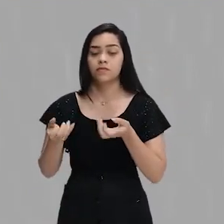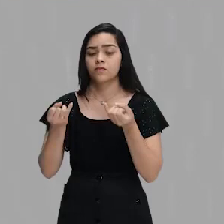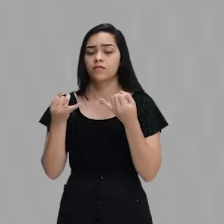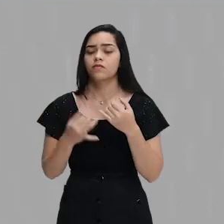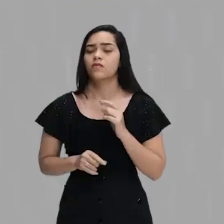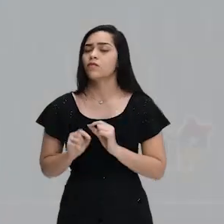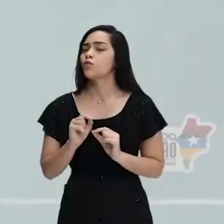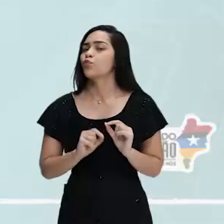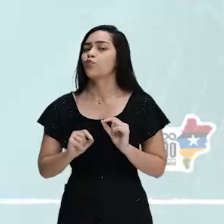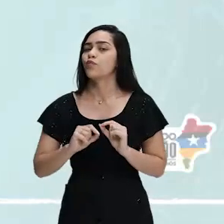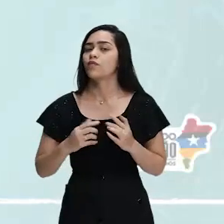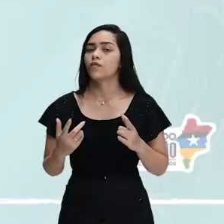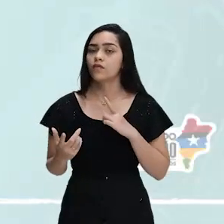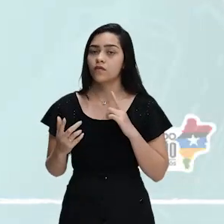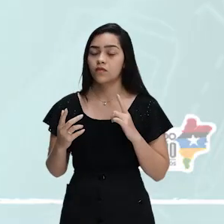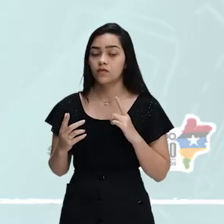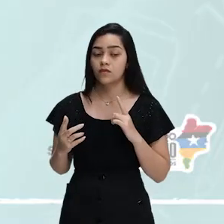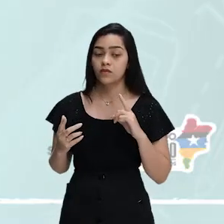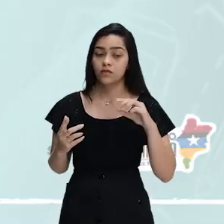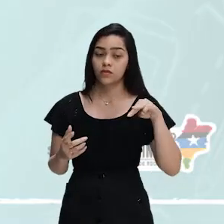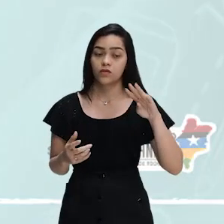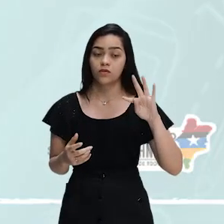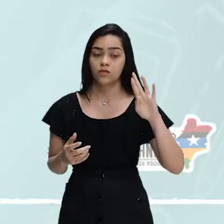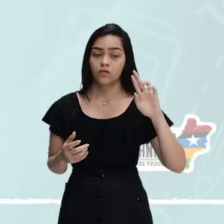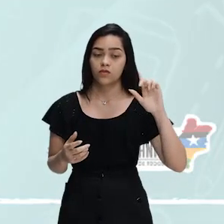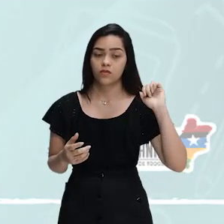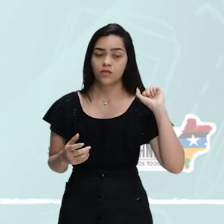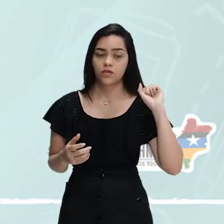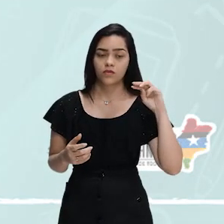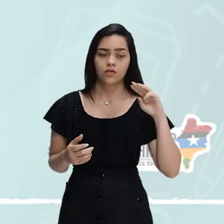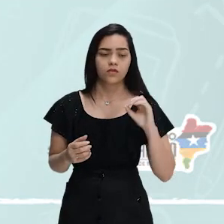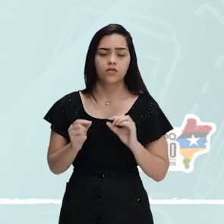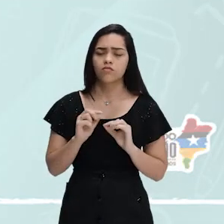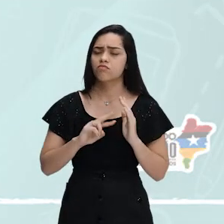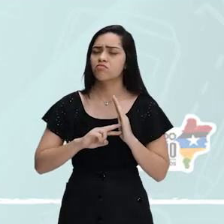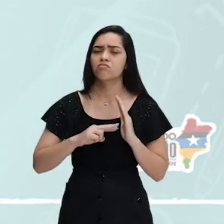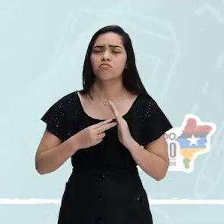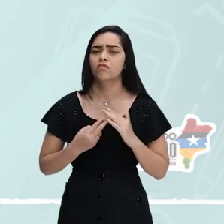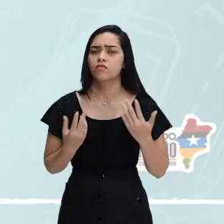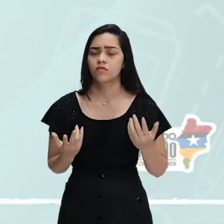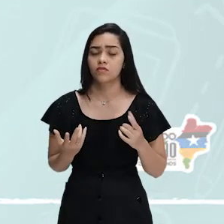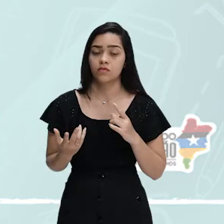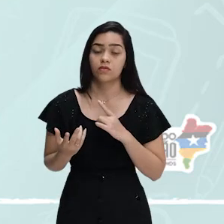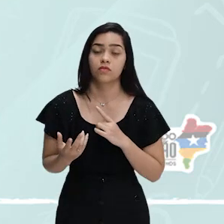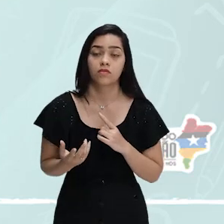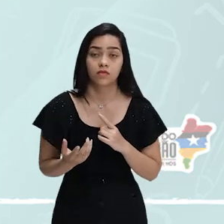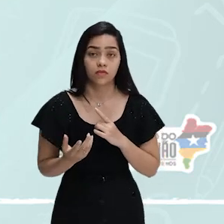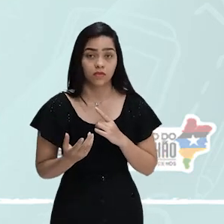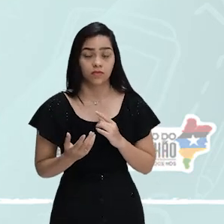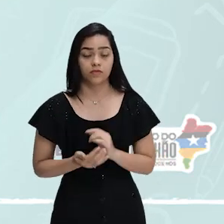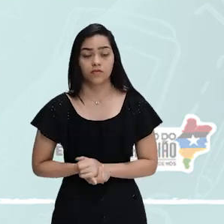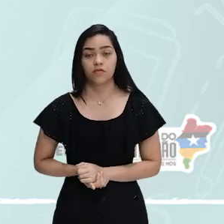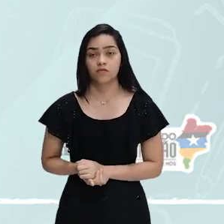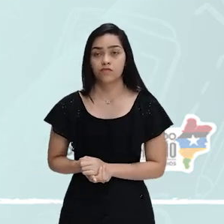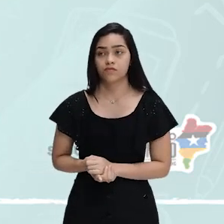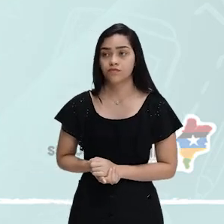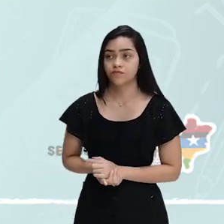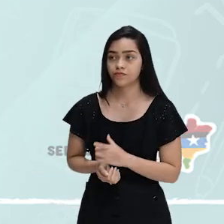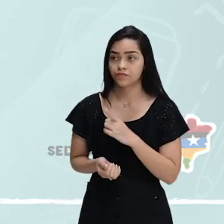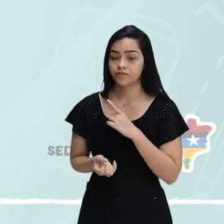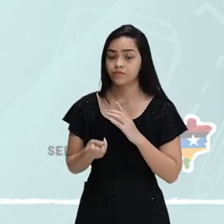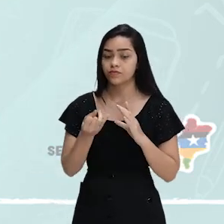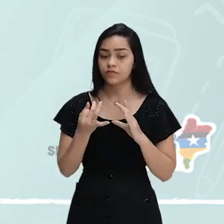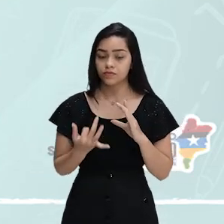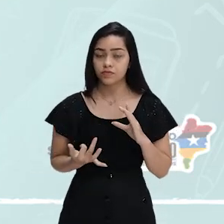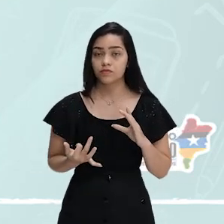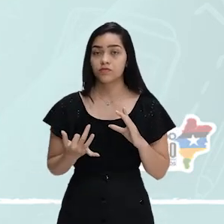aqui a respeito do mutualismo. O que é mutualismo, né? No mutualismo, nós temos essa característica